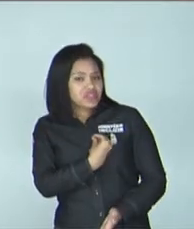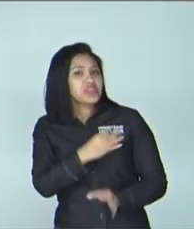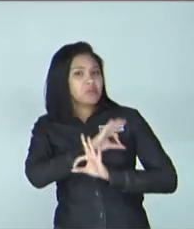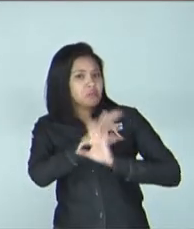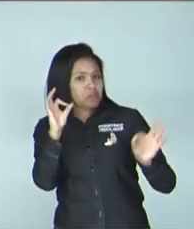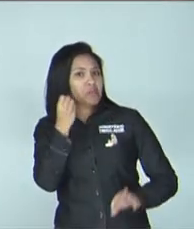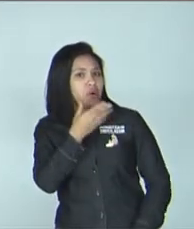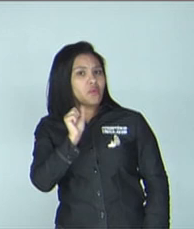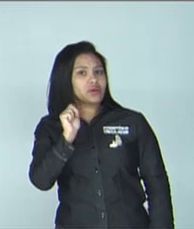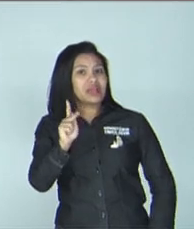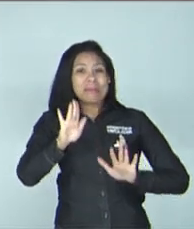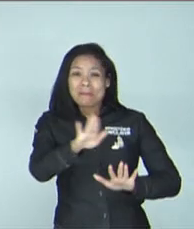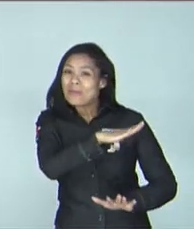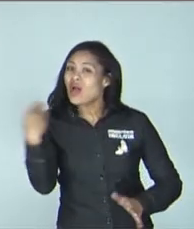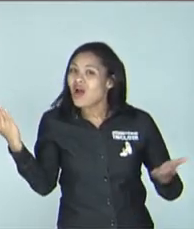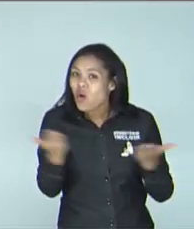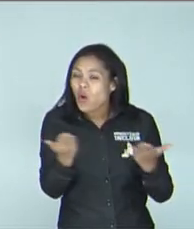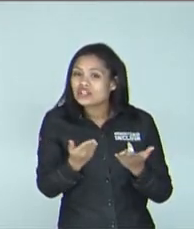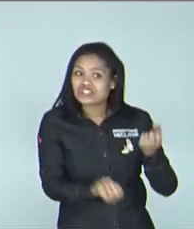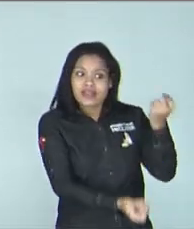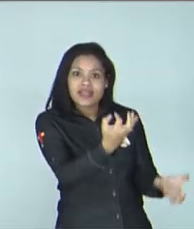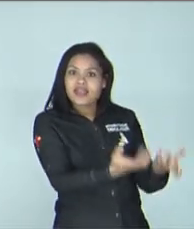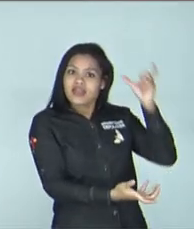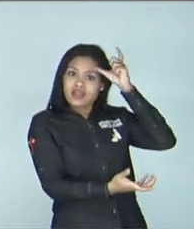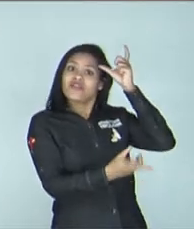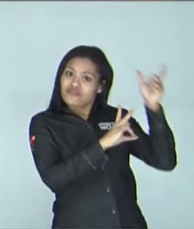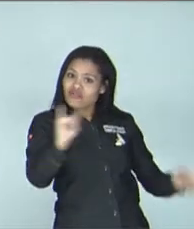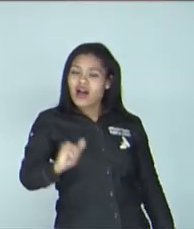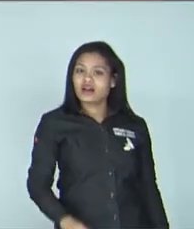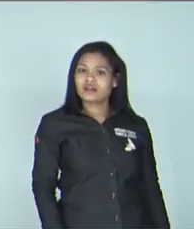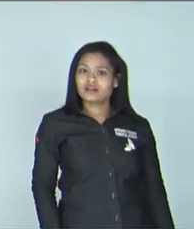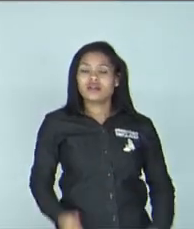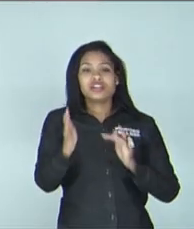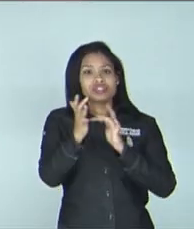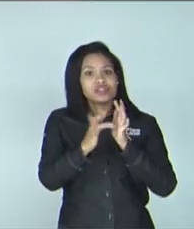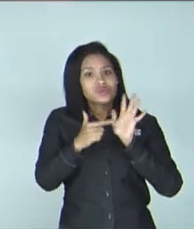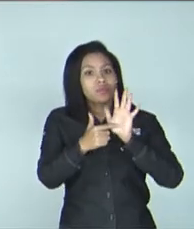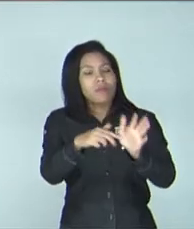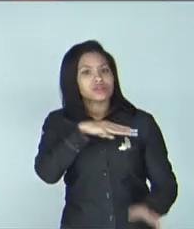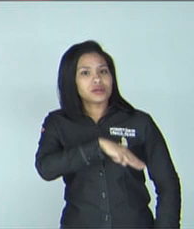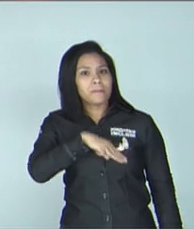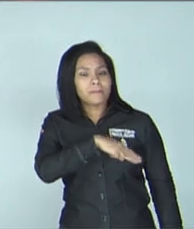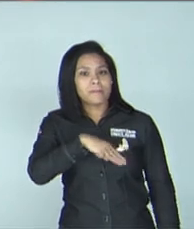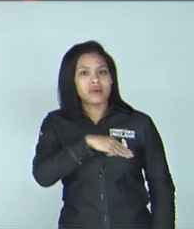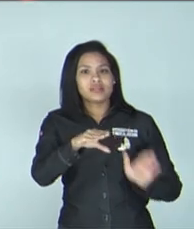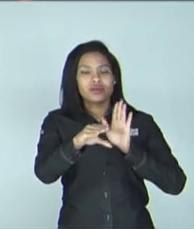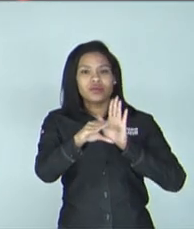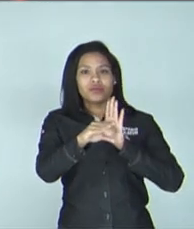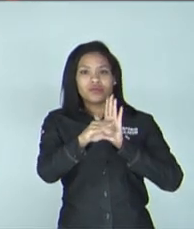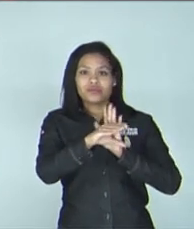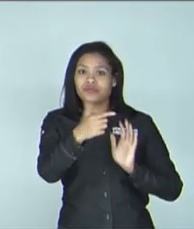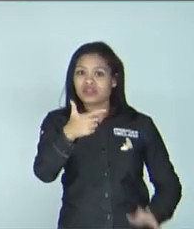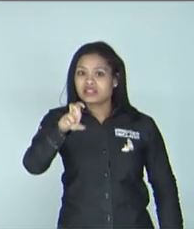nego é aonde destino jesus disse isso claramente mateus 25 que umas vão ouvir vídeo